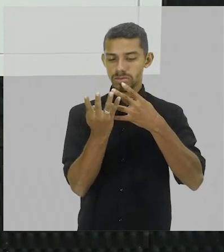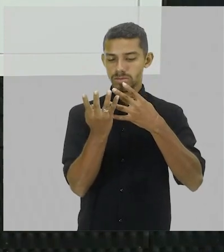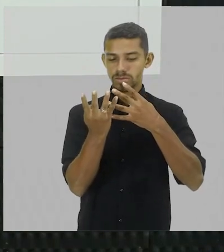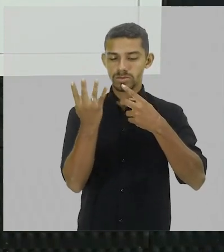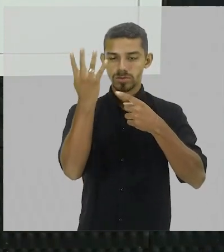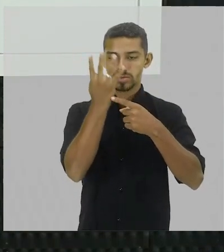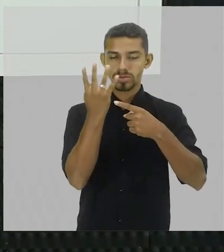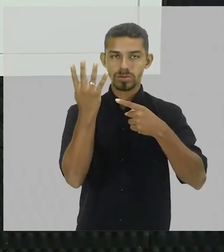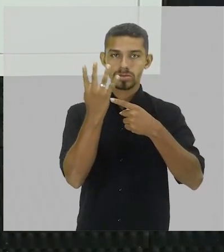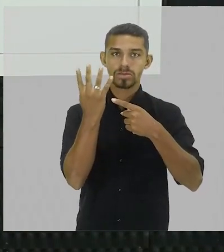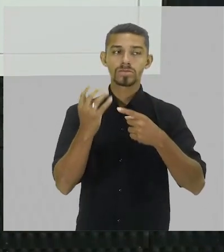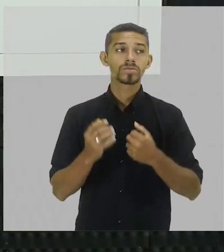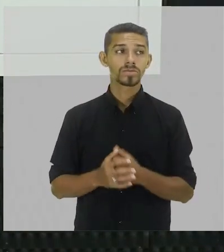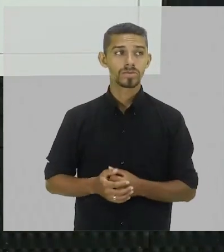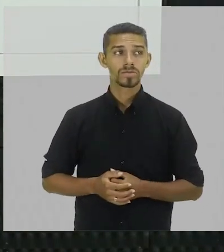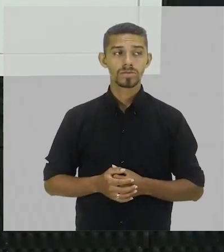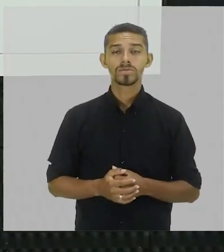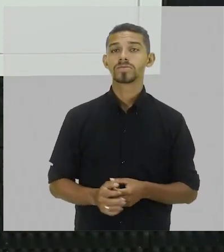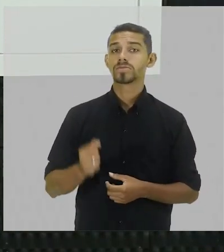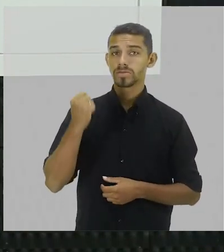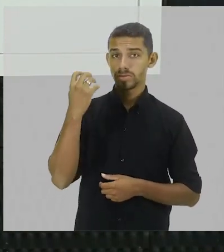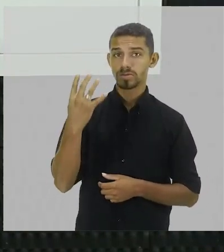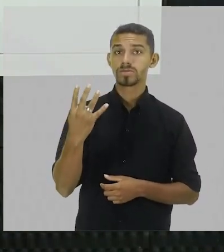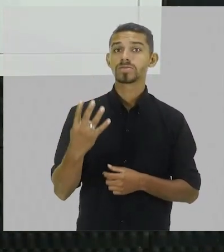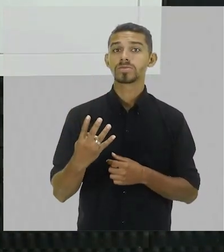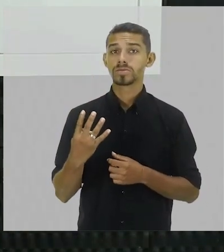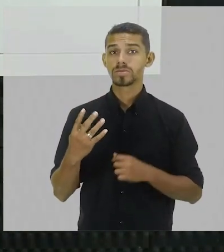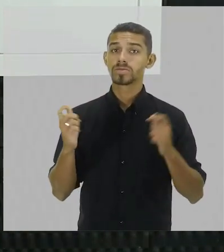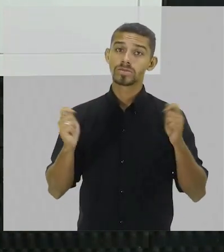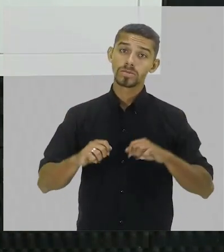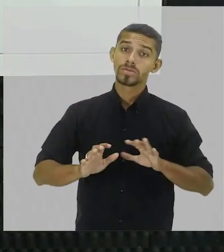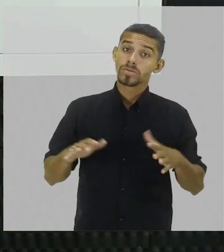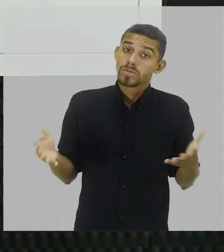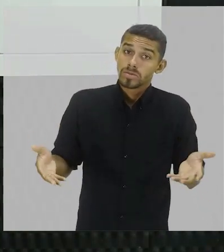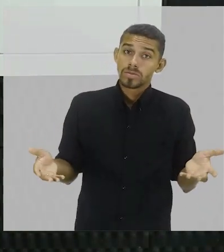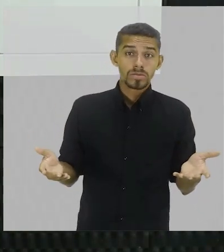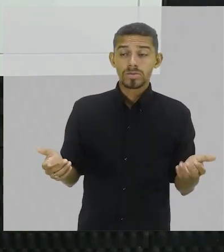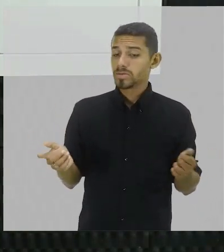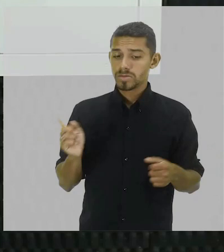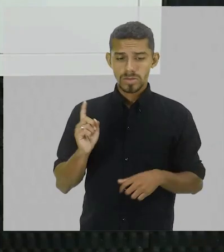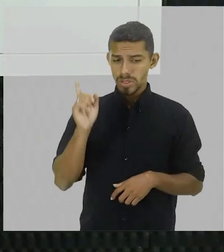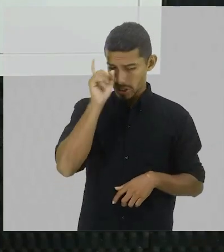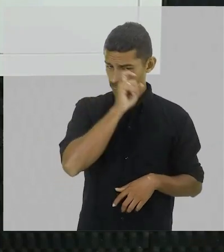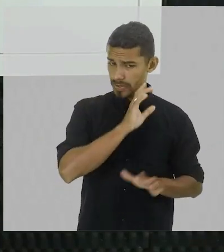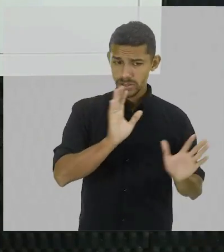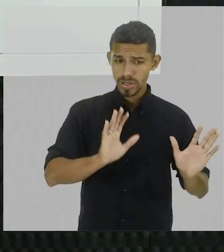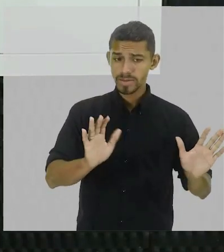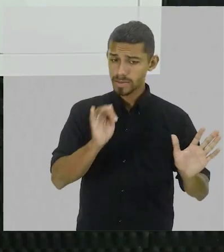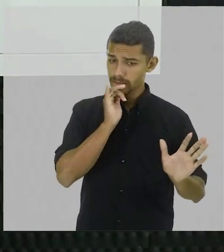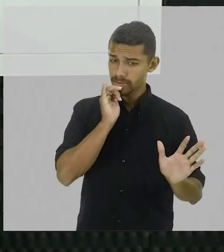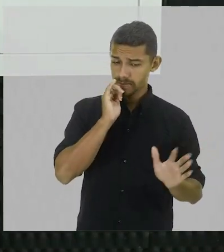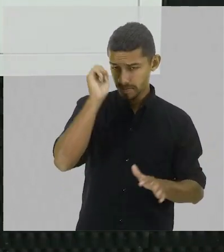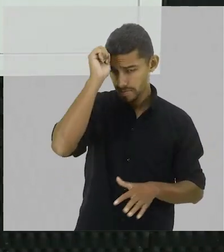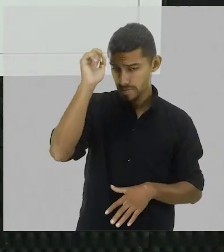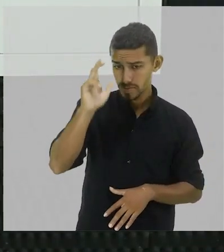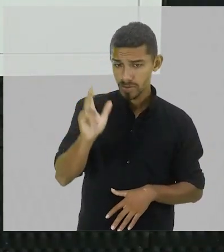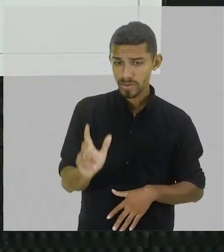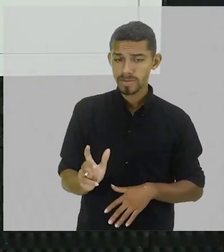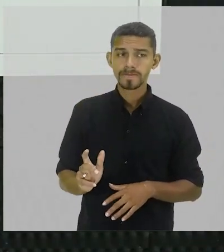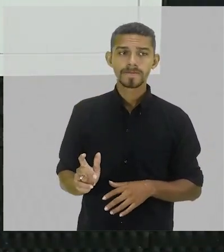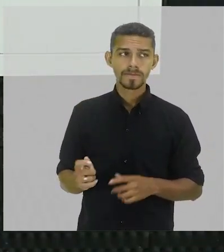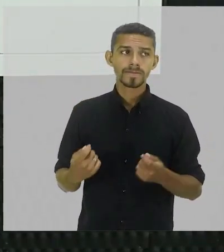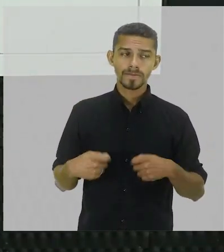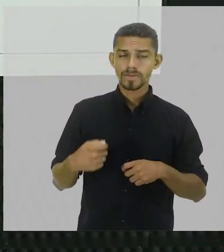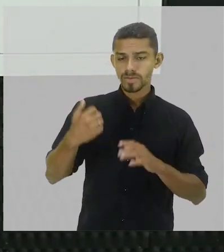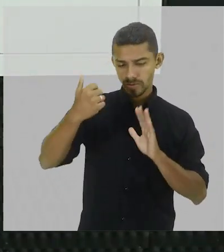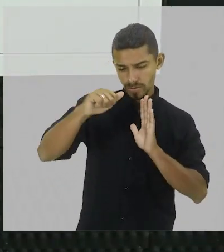altura desse piramidezinho aqui é 4. Então, essa questão não é uma questão difícil, mas ele não deu as medidas de graça. A gente teve